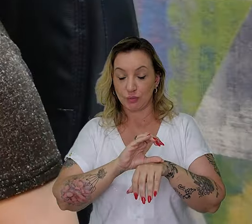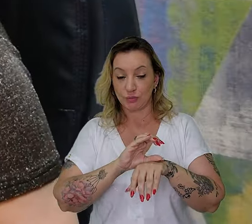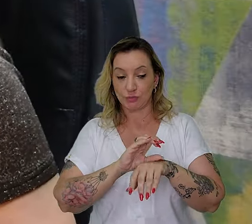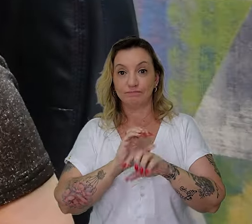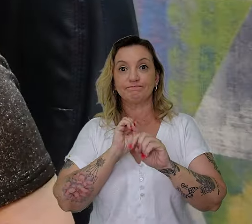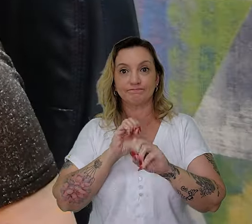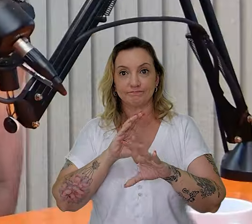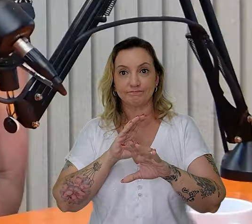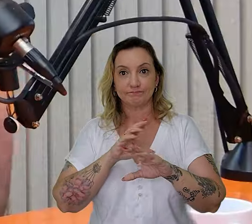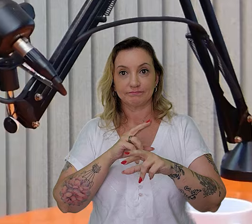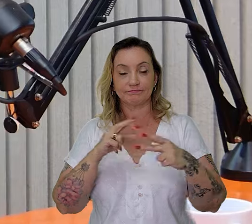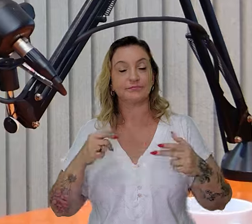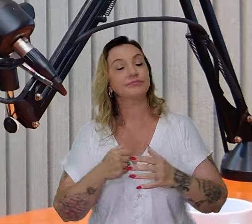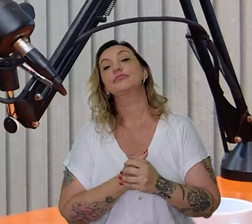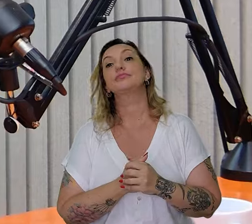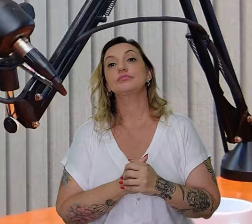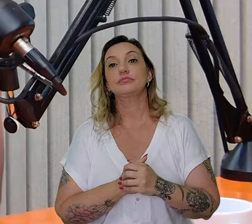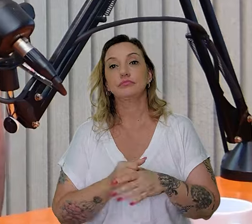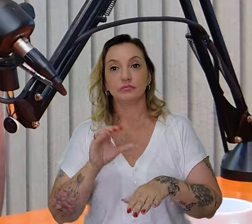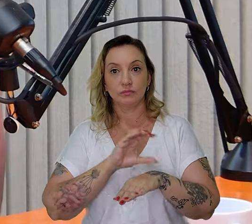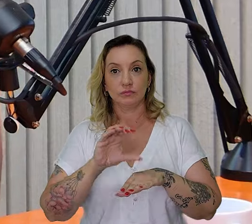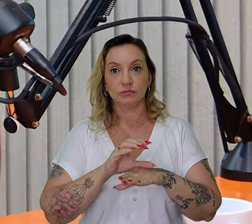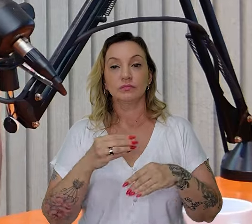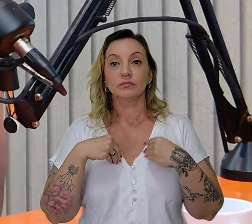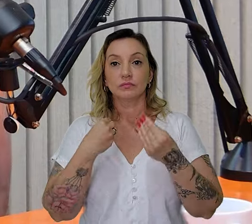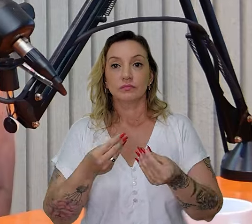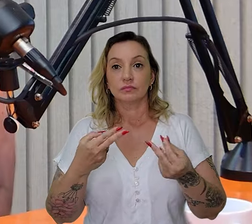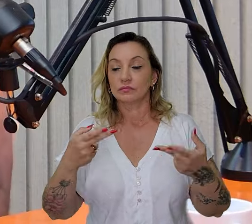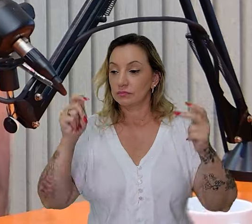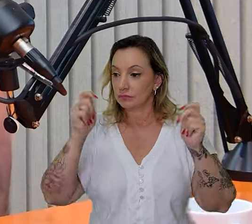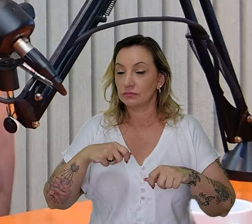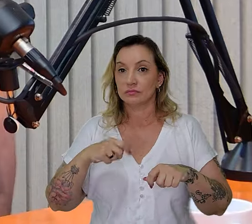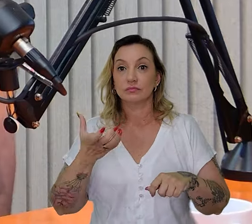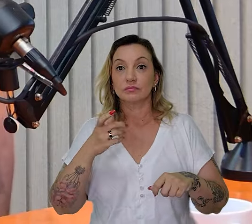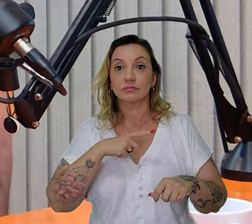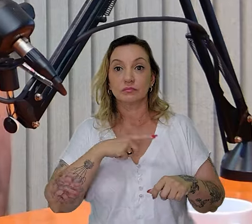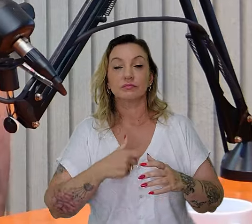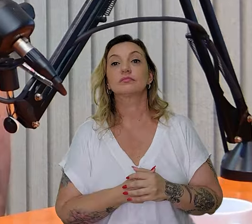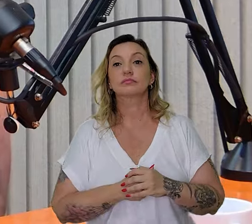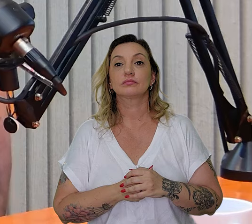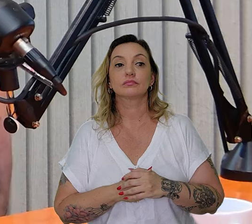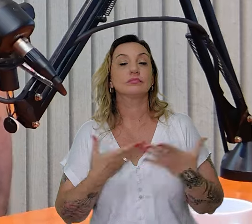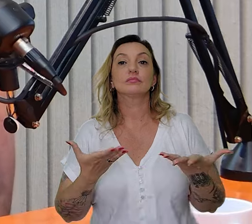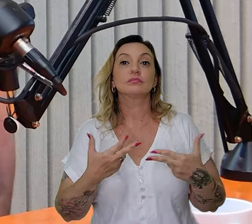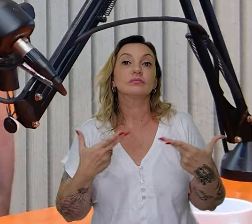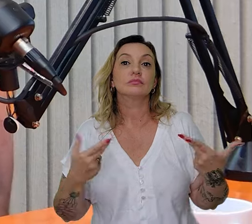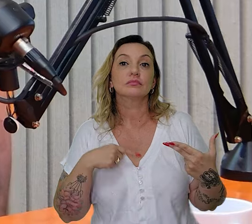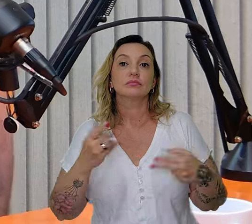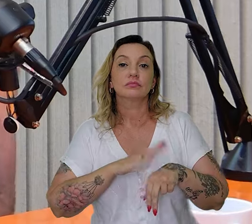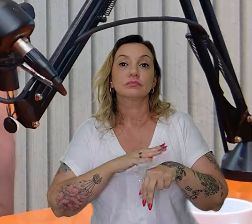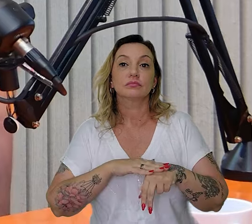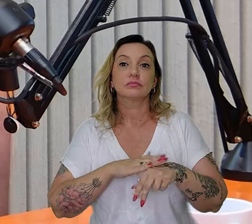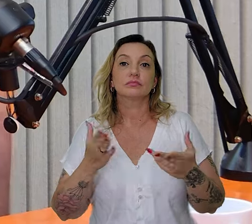é que é o curso que vai te dar aquela habilidade que o mercado quer que você tenha então o que que que que a gente já tá fazendo Já faz alguns tempo